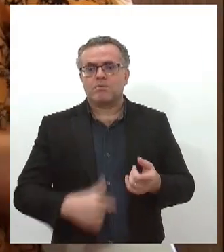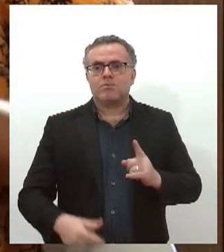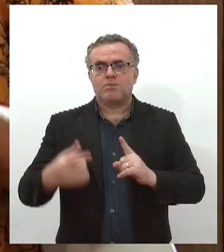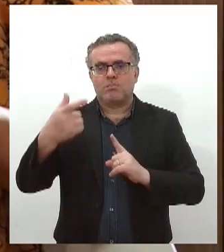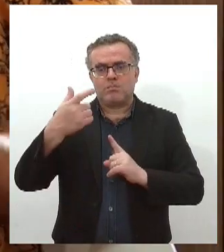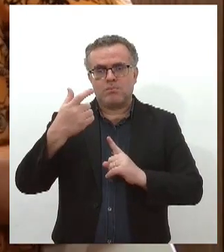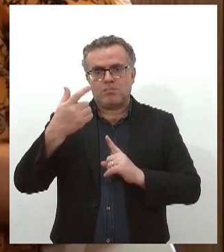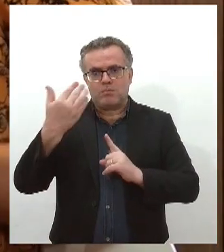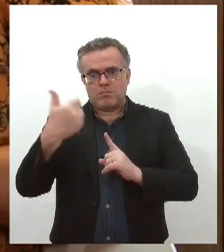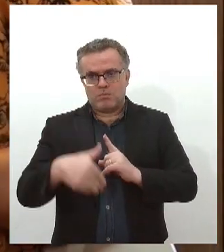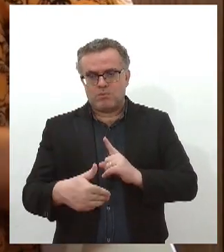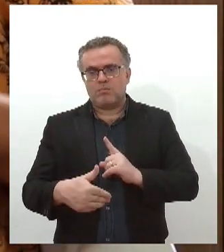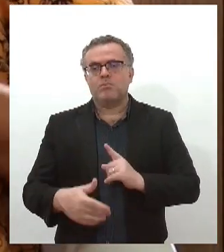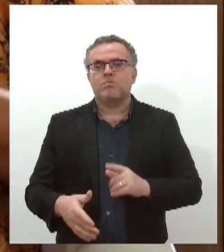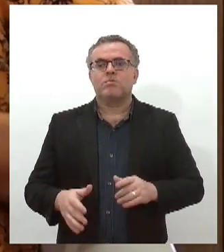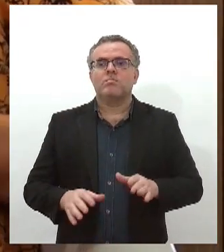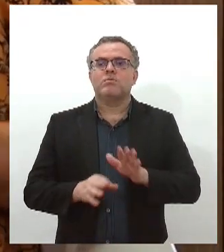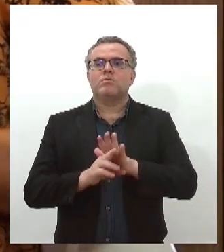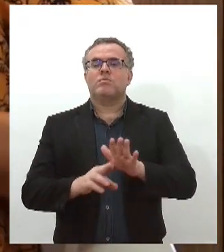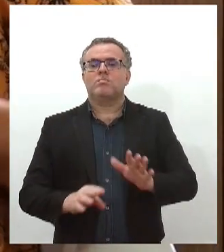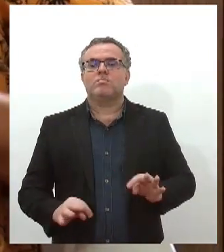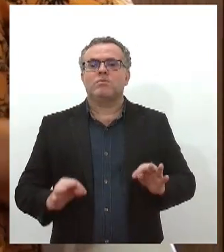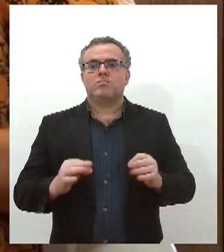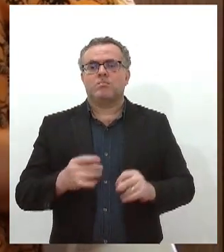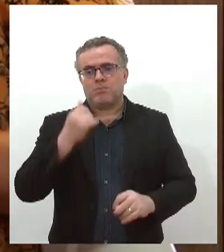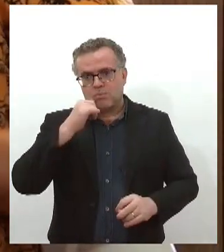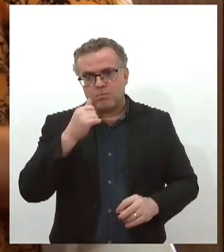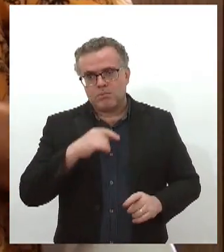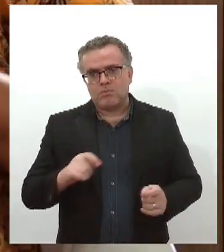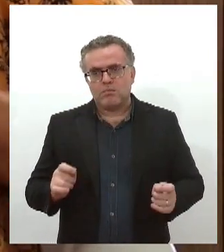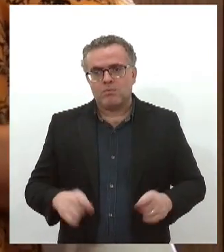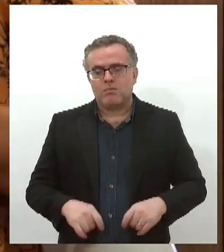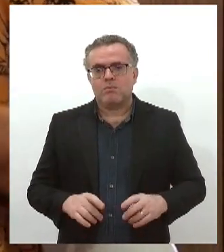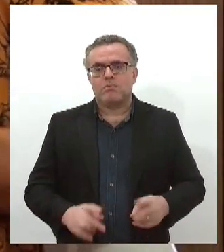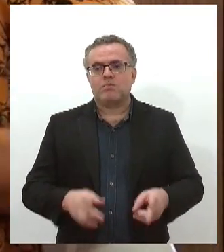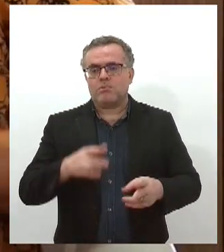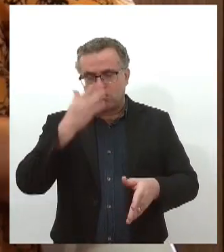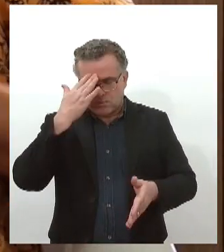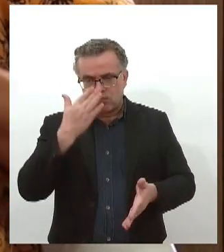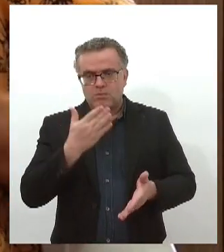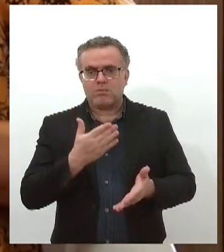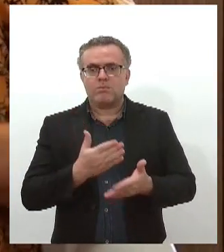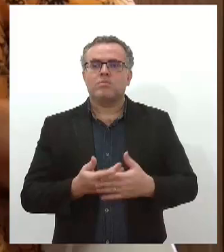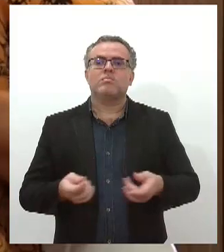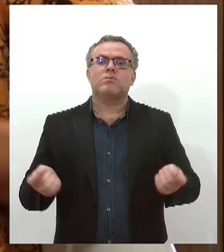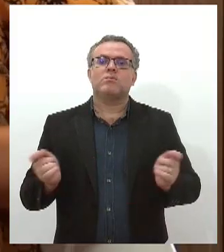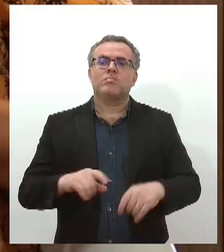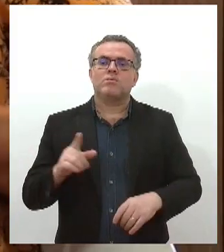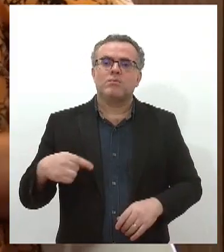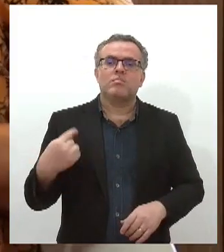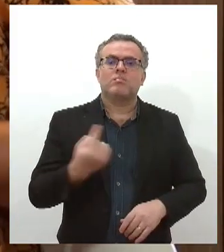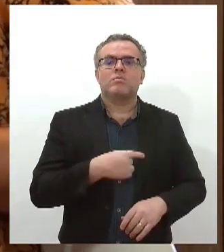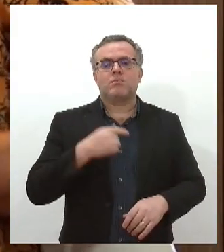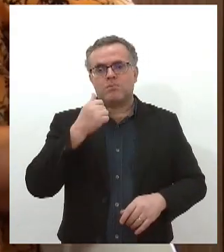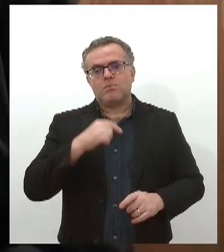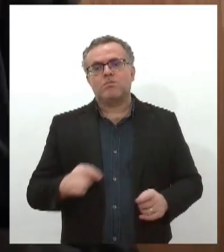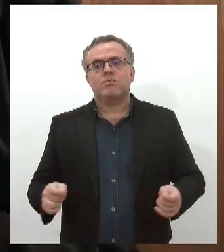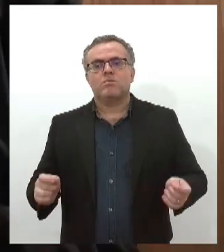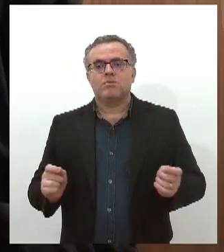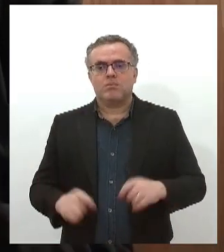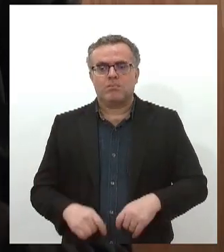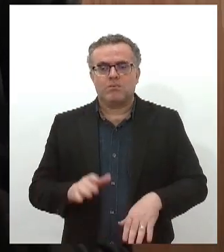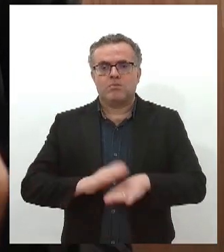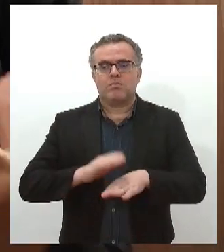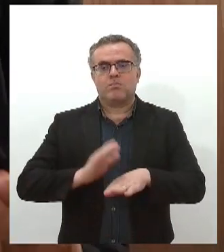representando todas as mulheres, porque eu digo sempre e acredito que nós mulheres podemos ser o que nós quisermos ser.